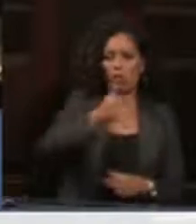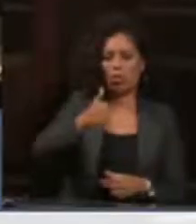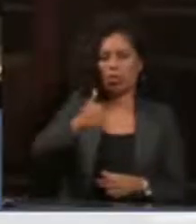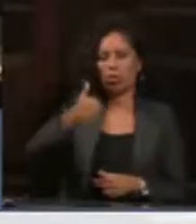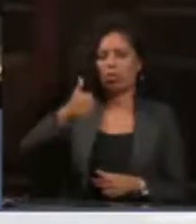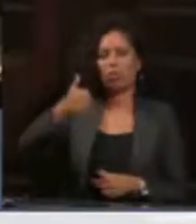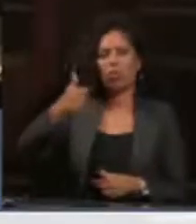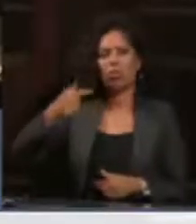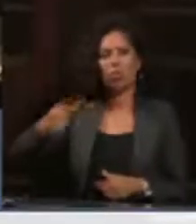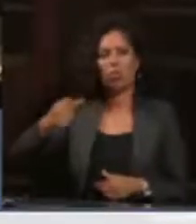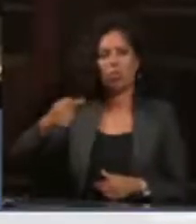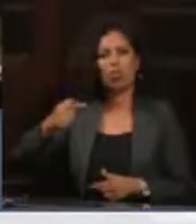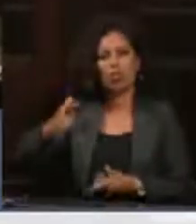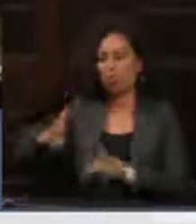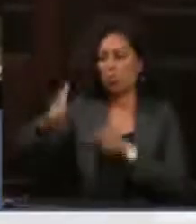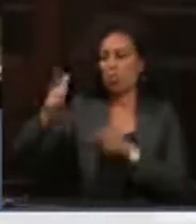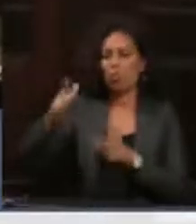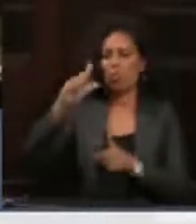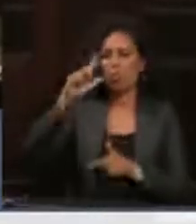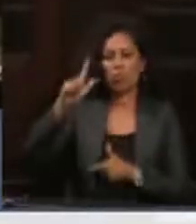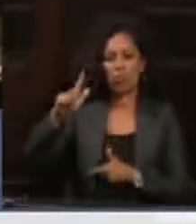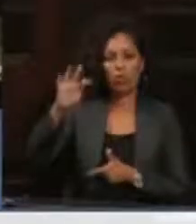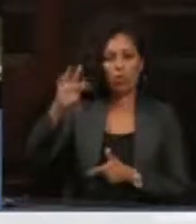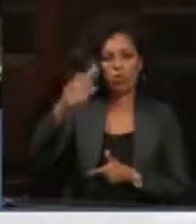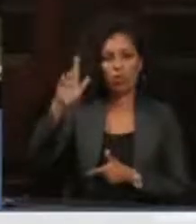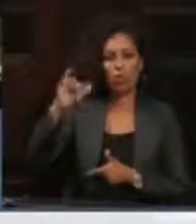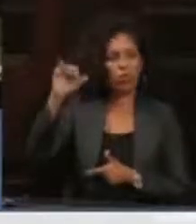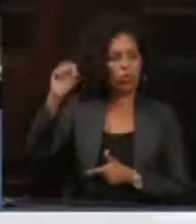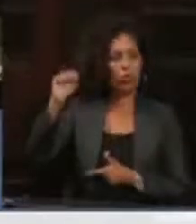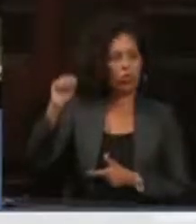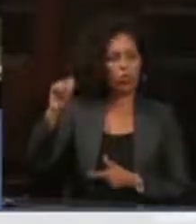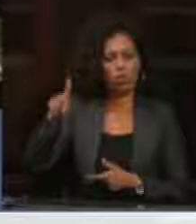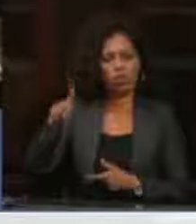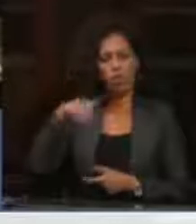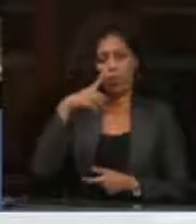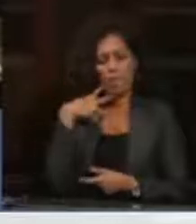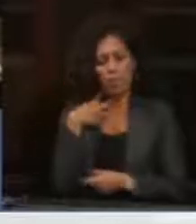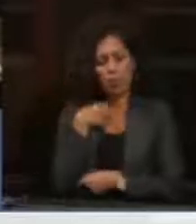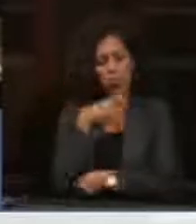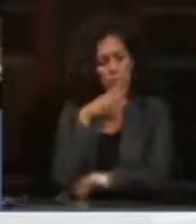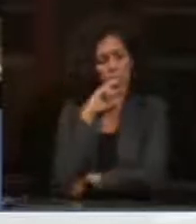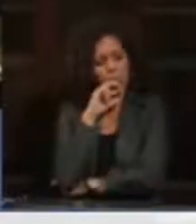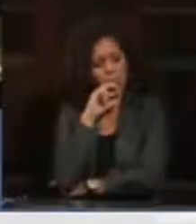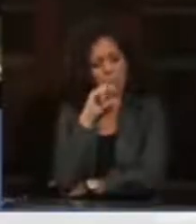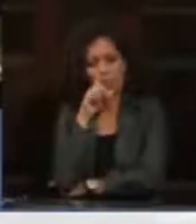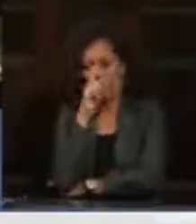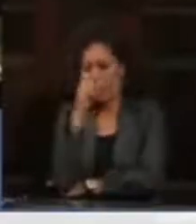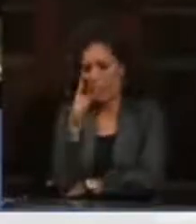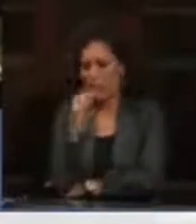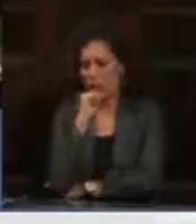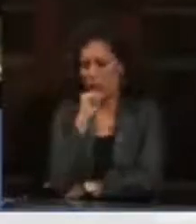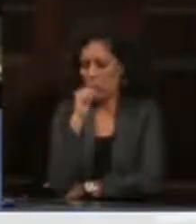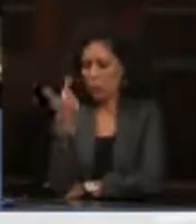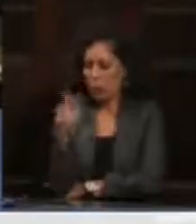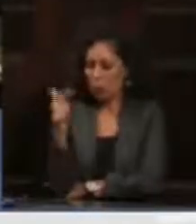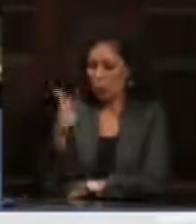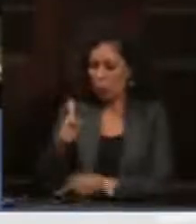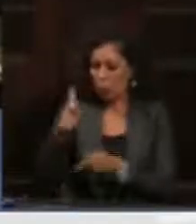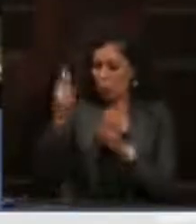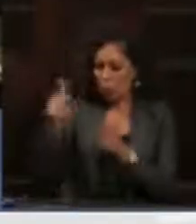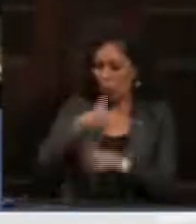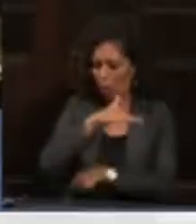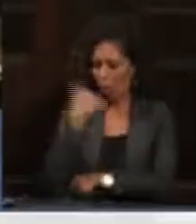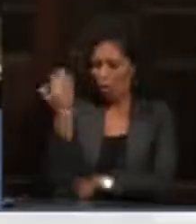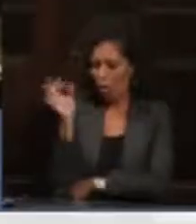que nos chama a atenção é que essa apreensão foi feita sem um tiro, sem nenhuma